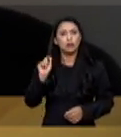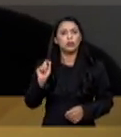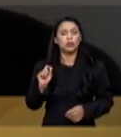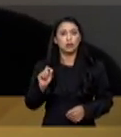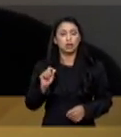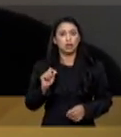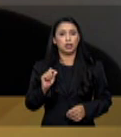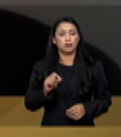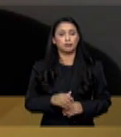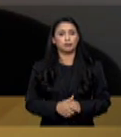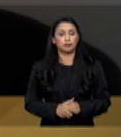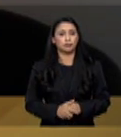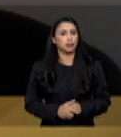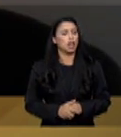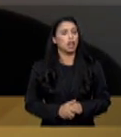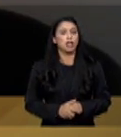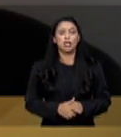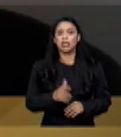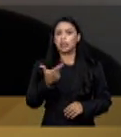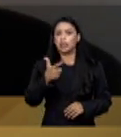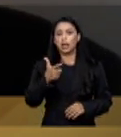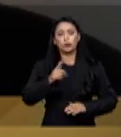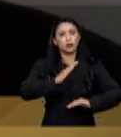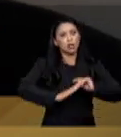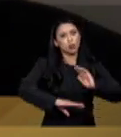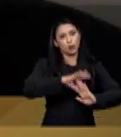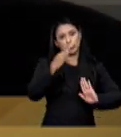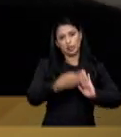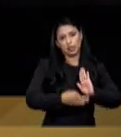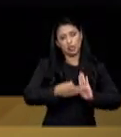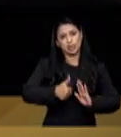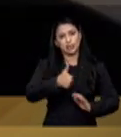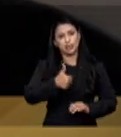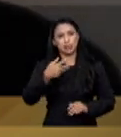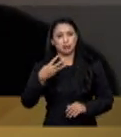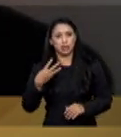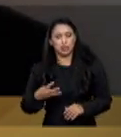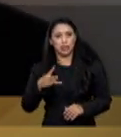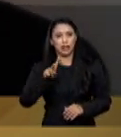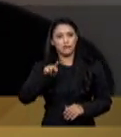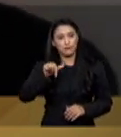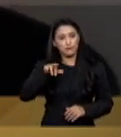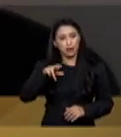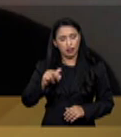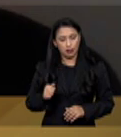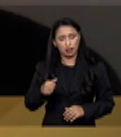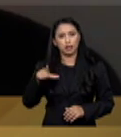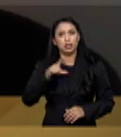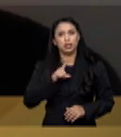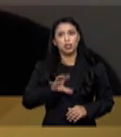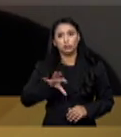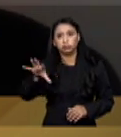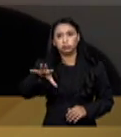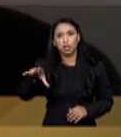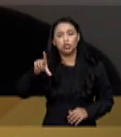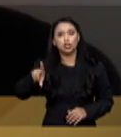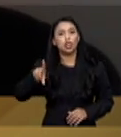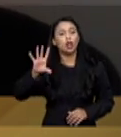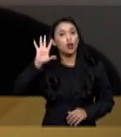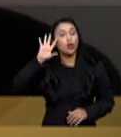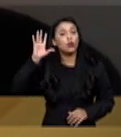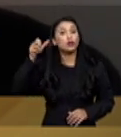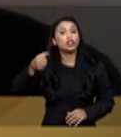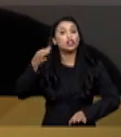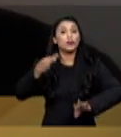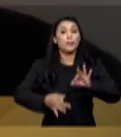de reconhecimento da incompetência da 13ª Vara Federal da Subseção Judiciária de Curitiba para